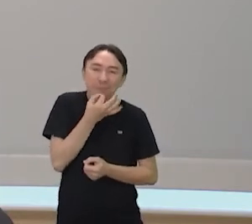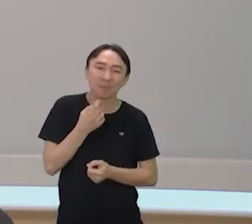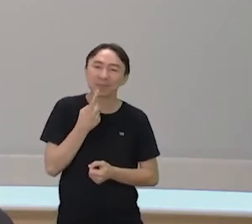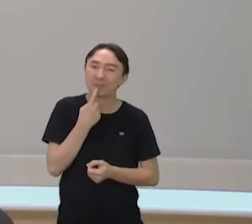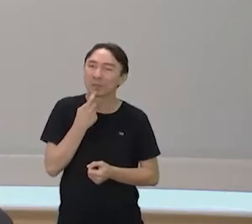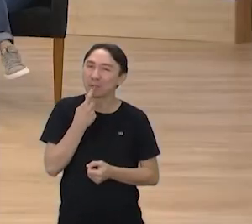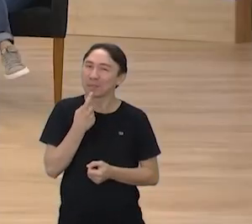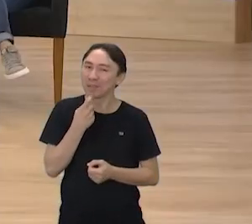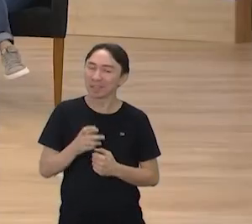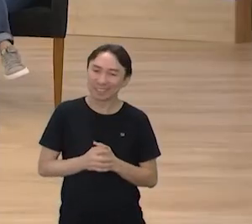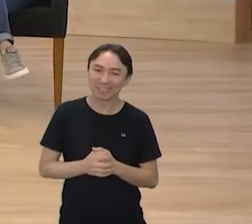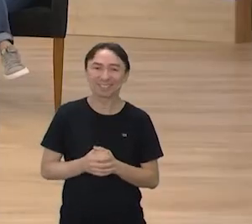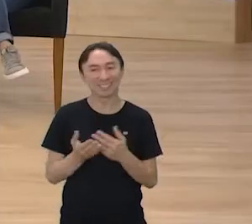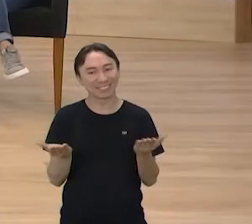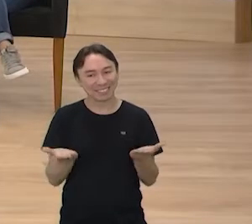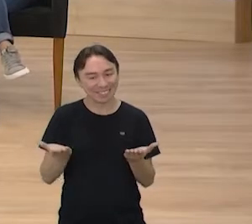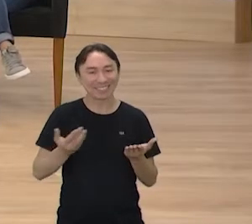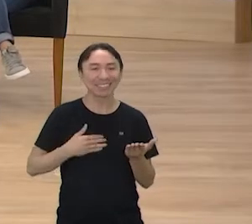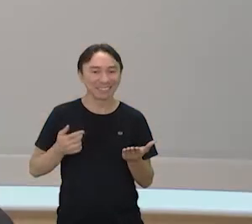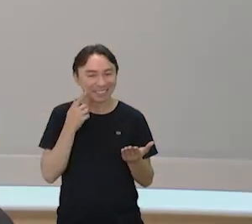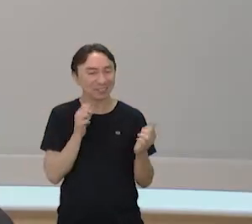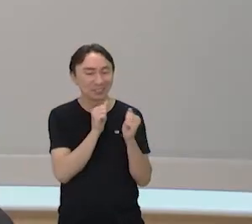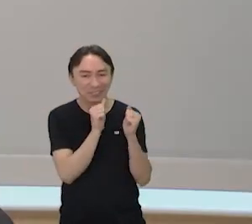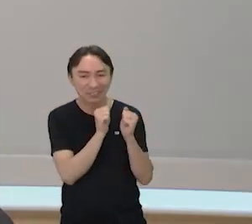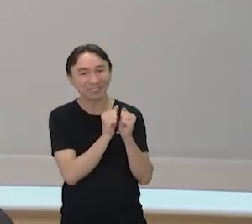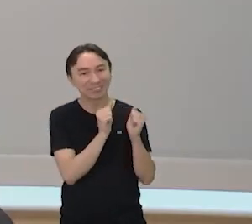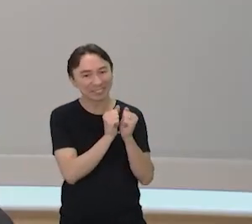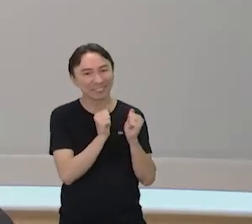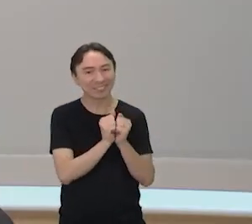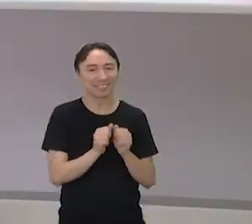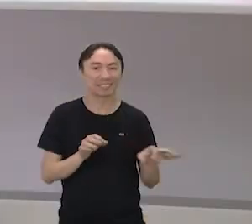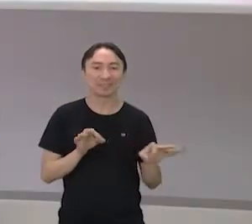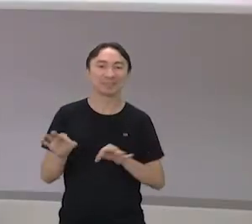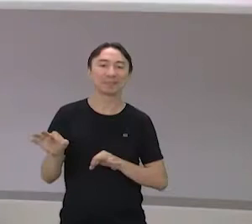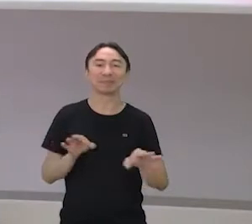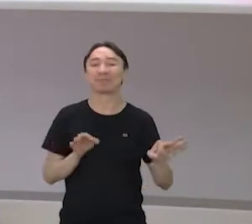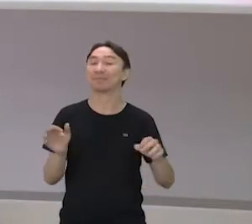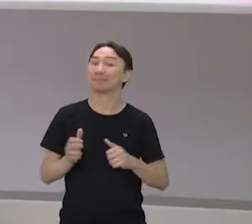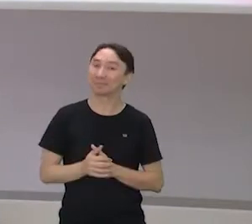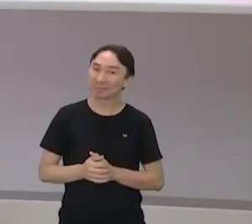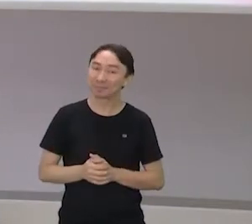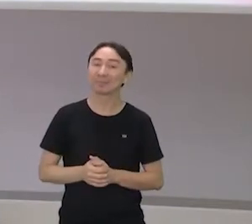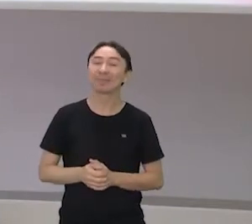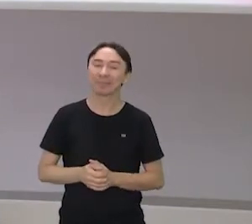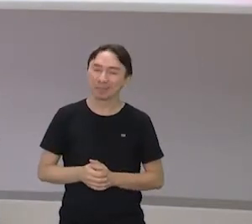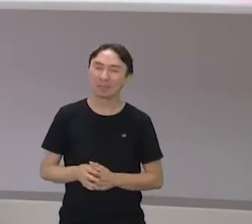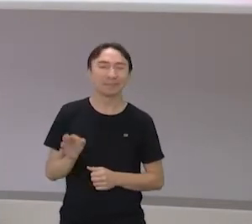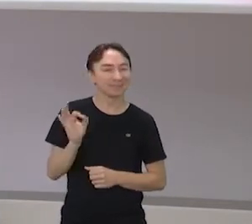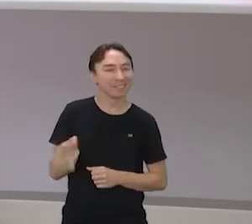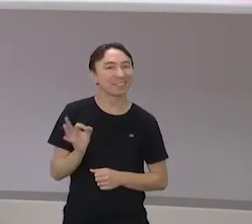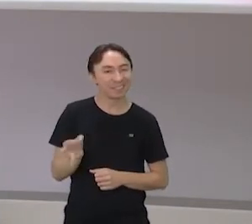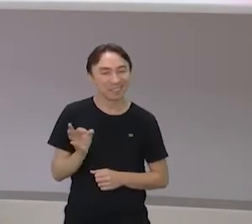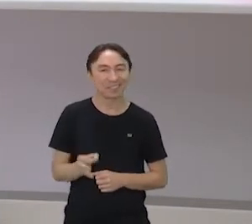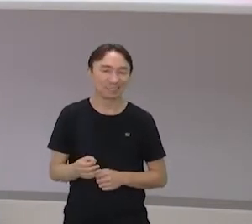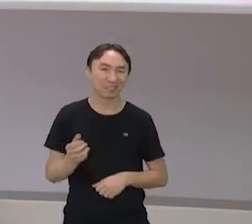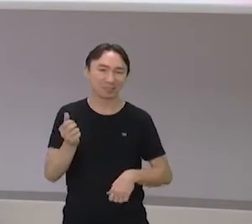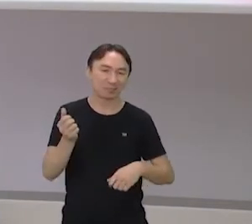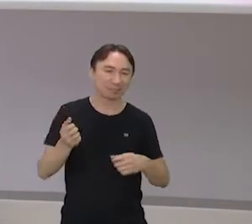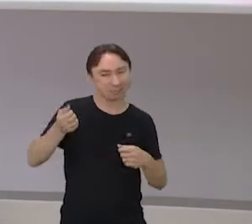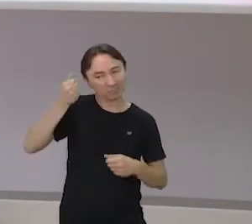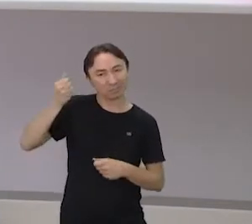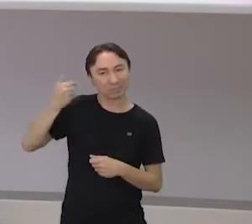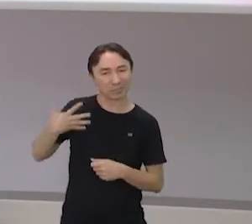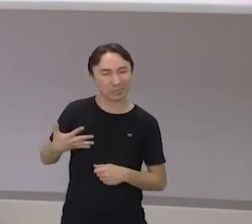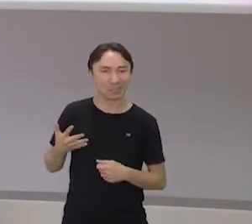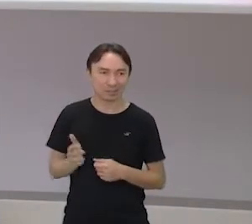bem... caprichou para a segunda série? Hoje eu caprichei para vir acompanhar vocês. Então é isso, já fizemos então nossa descrição de como está aqui o nosso cenário.